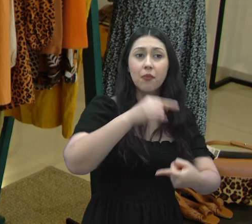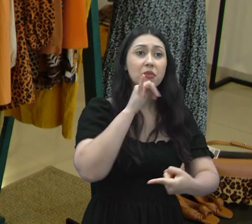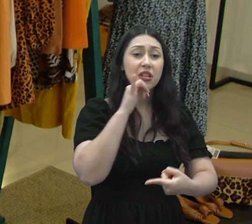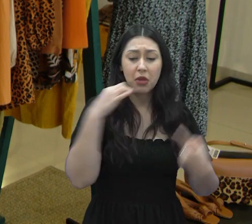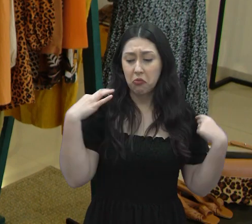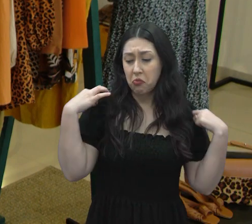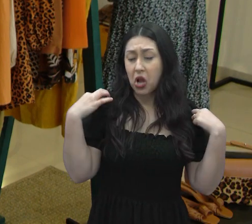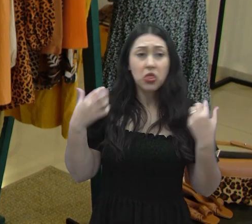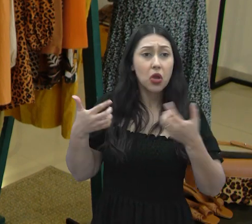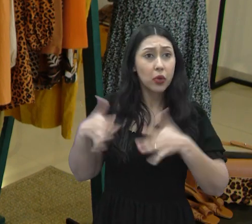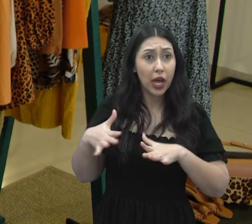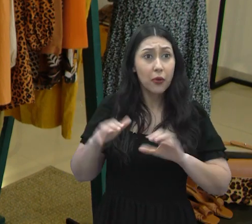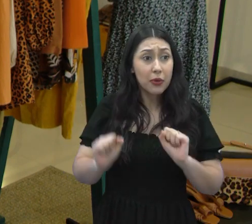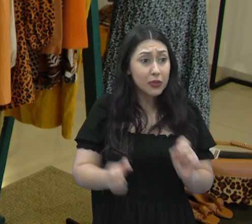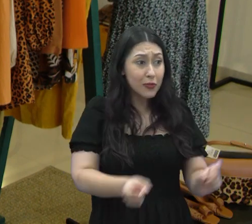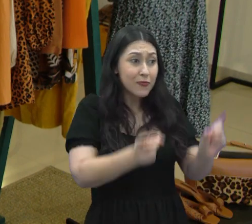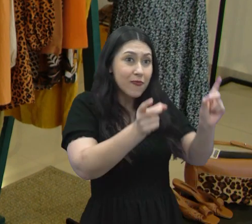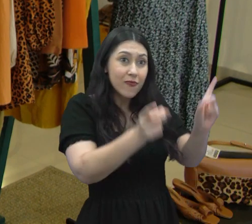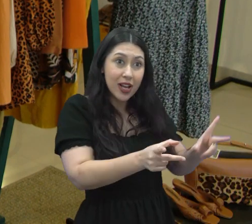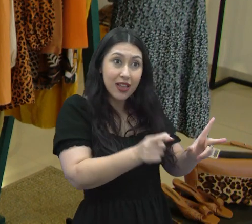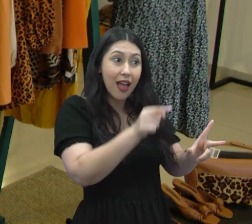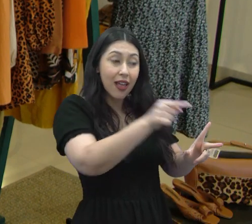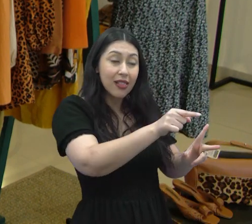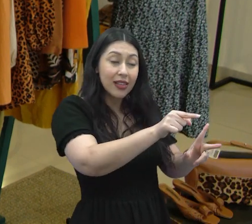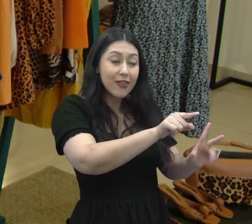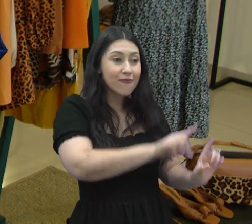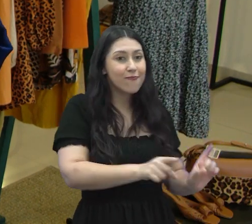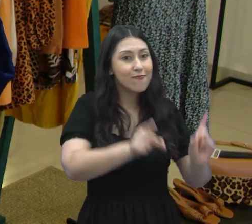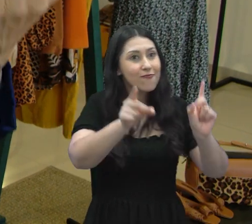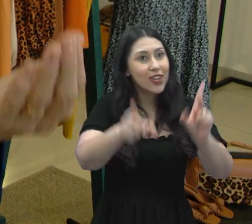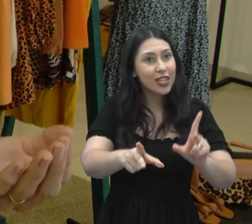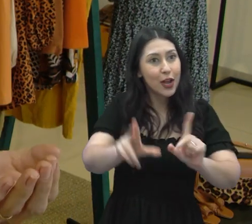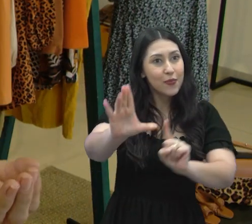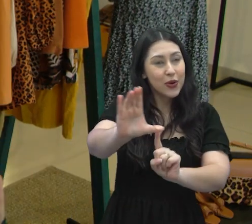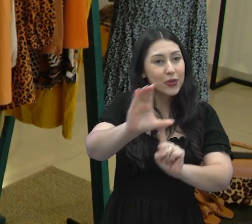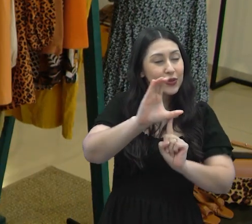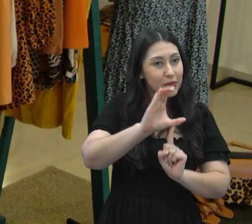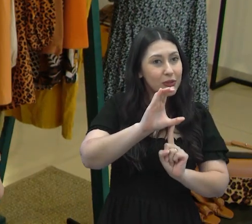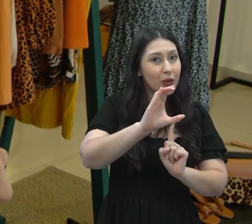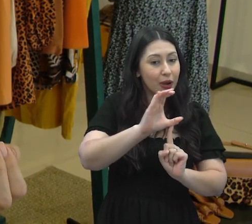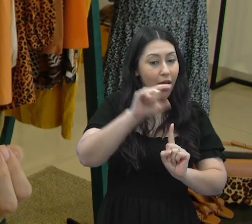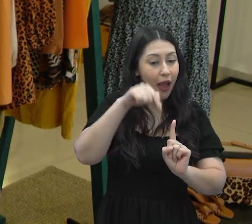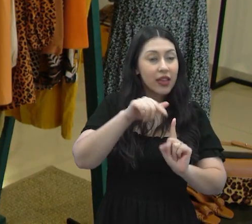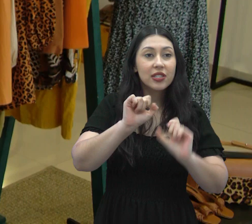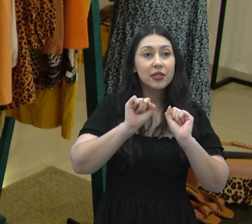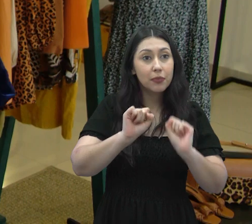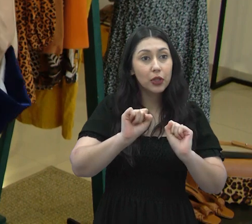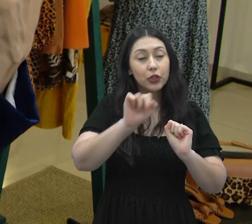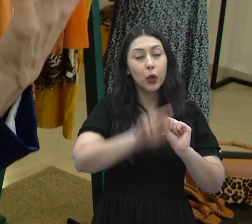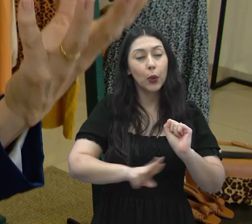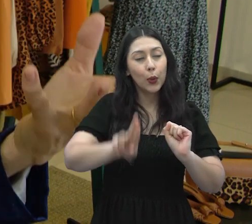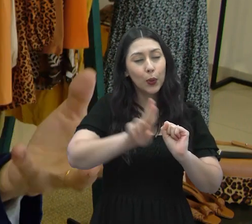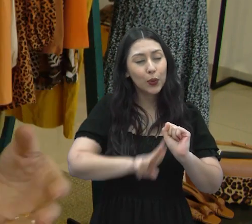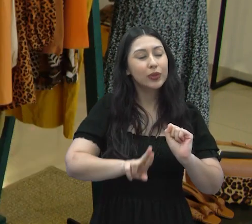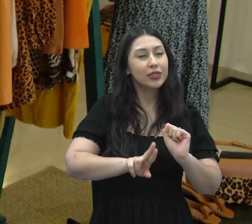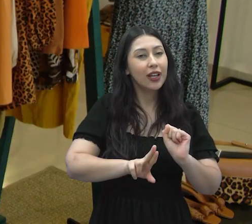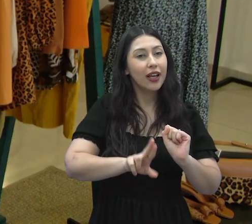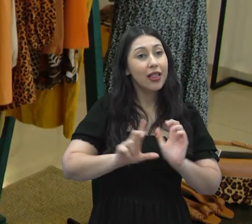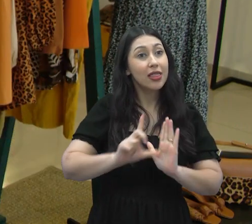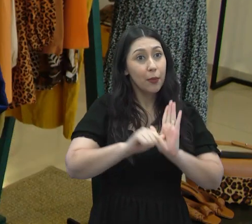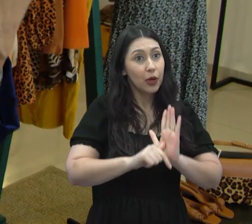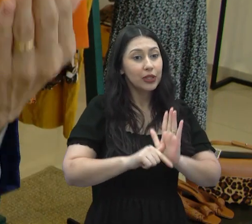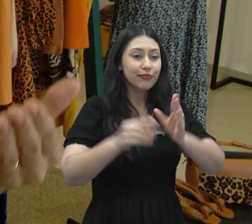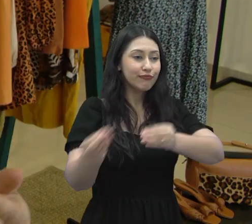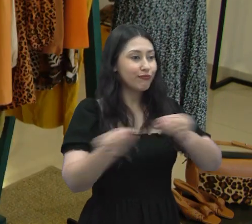seja, aquilo que não me serve mais, eu vou vender para um brechó. O brechó vai vender para um outro consumidor final. Esse consumidor final vai